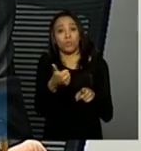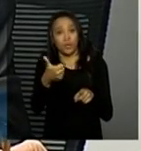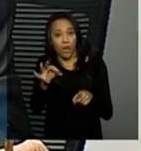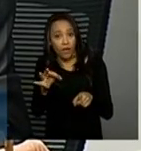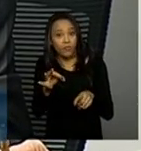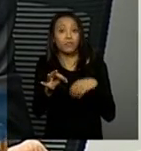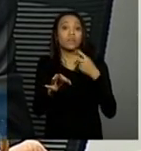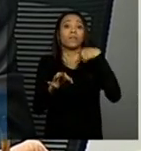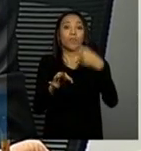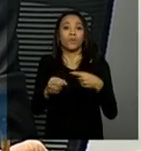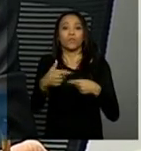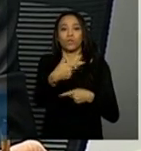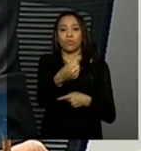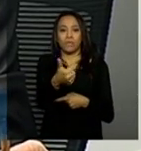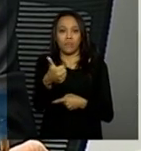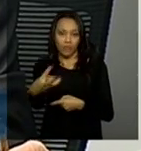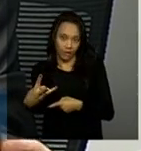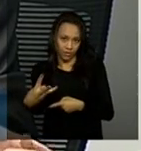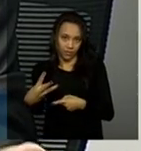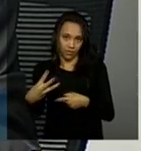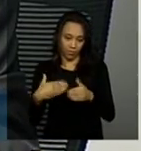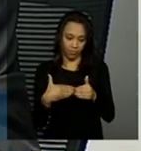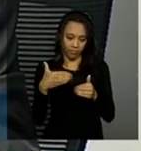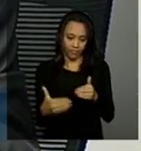em 2013.